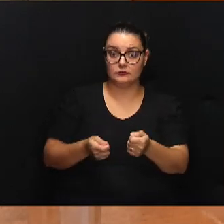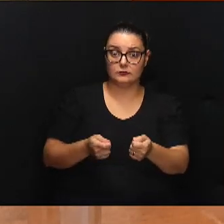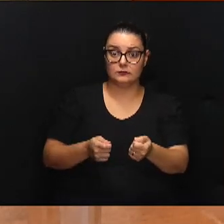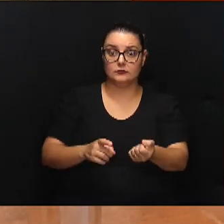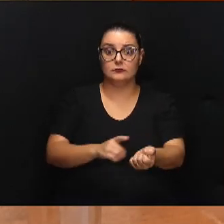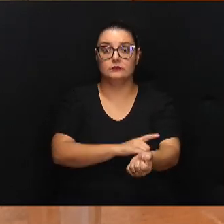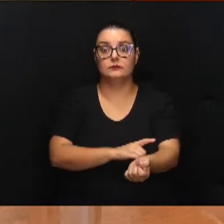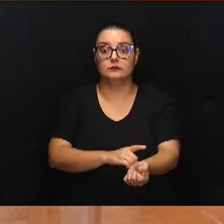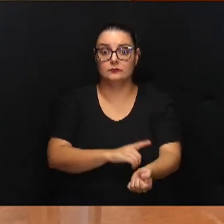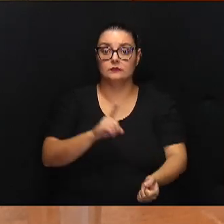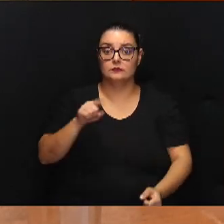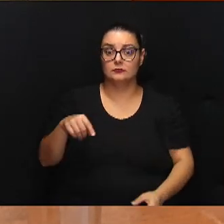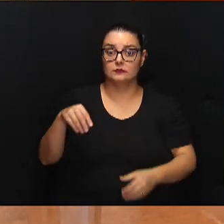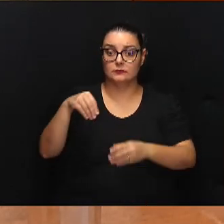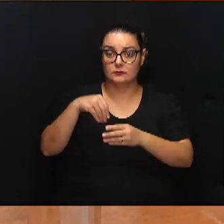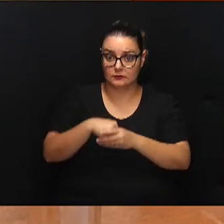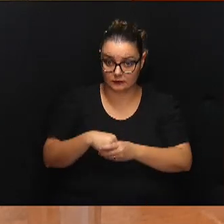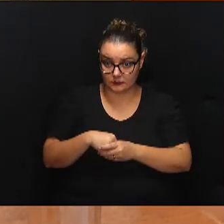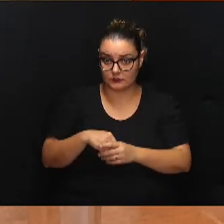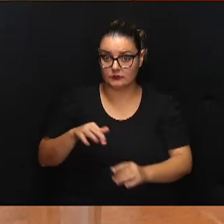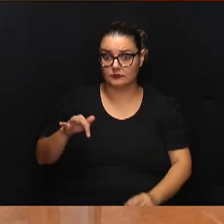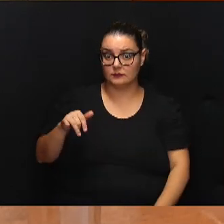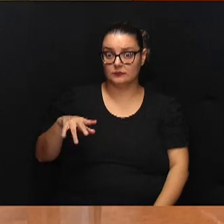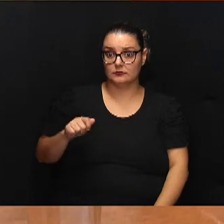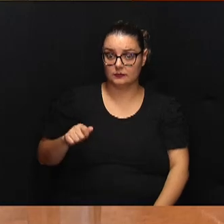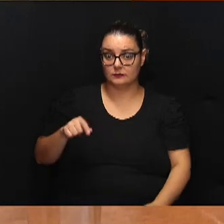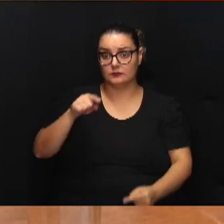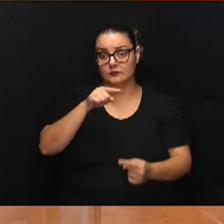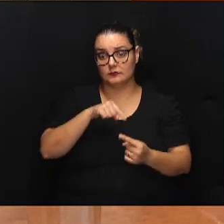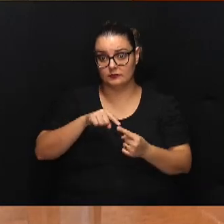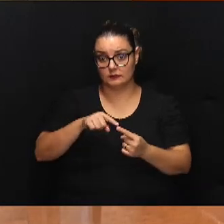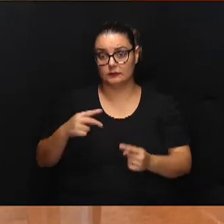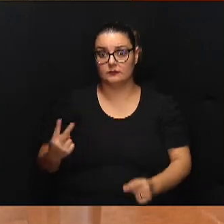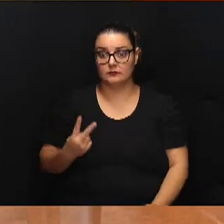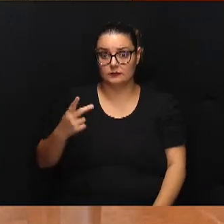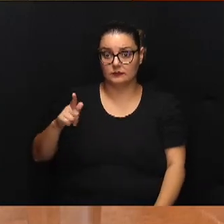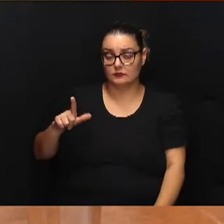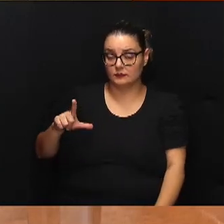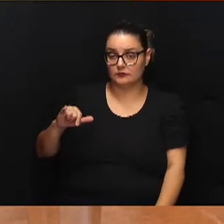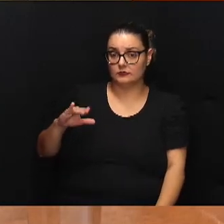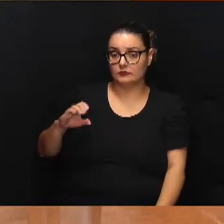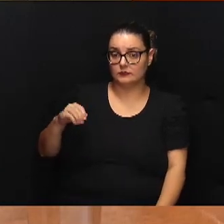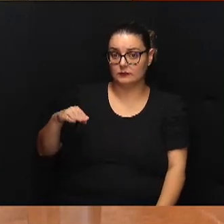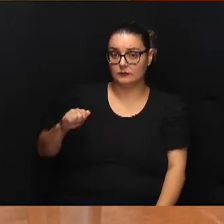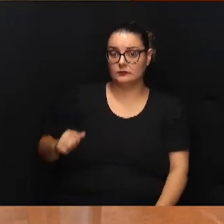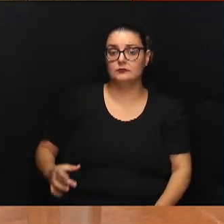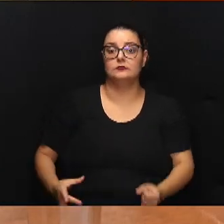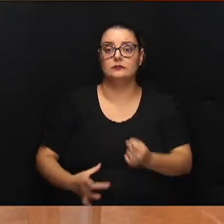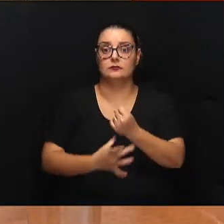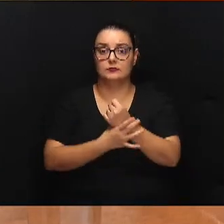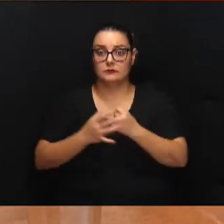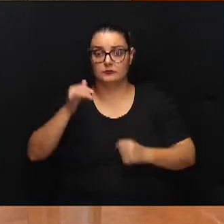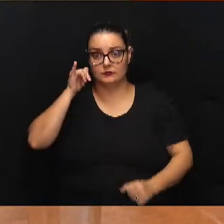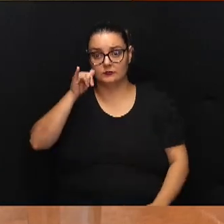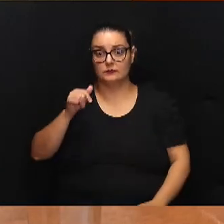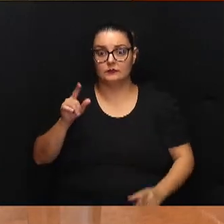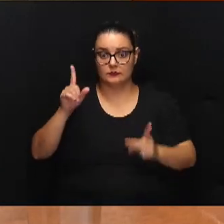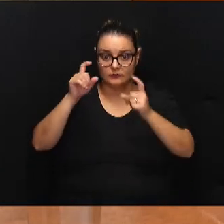é estar dentro dessa faixa-alvo de valor de glicemia seguro para evitar as